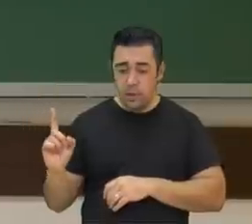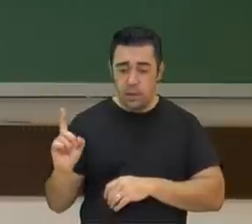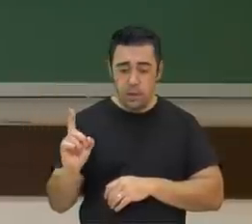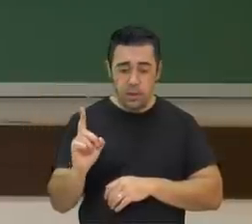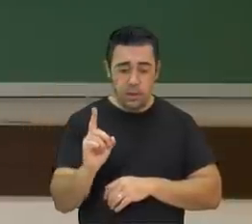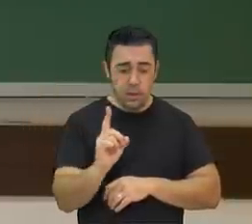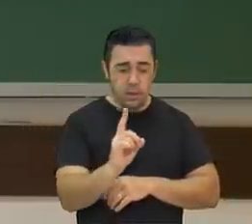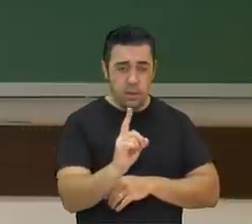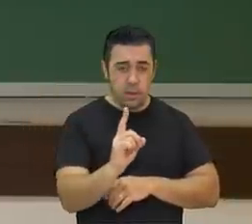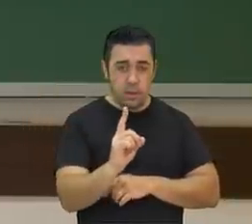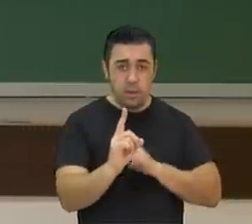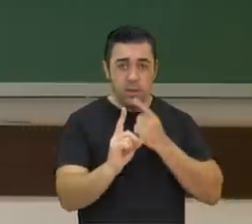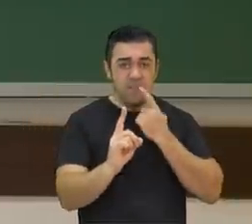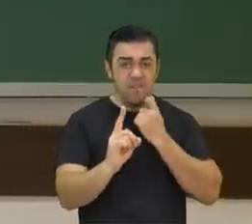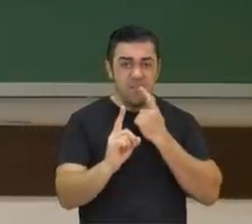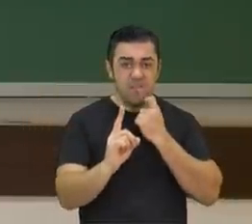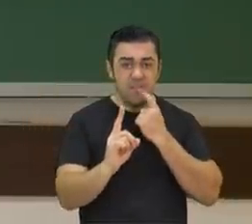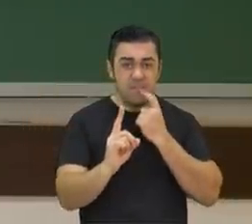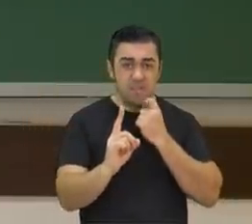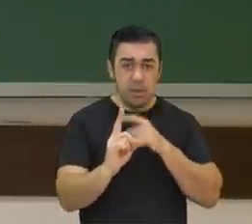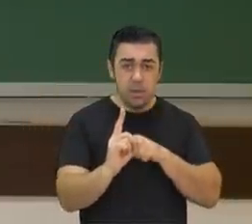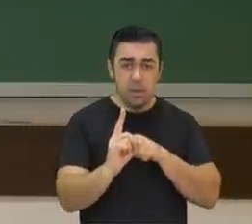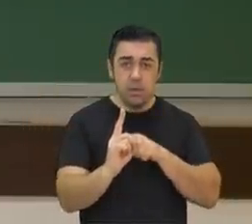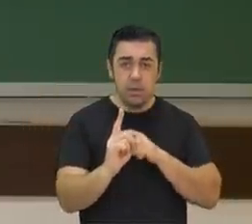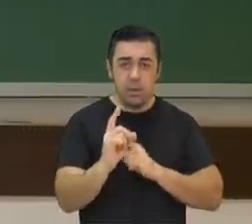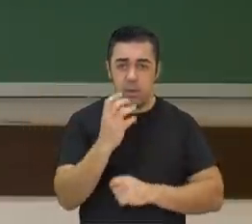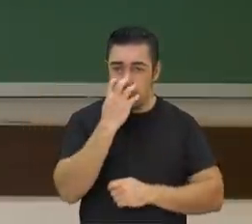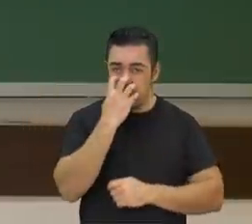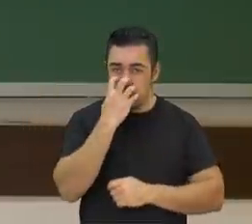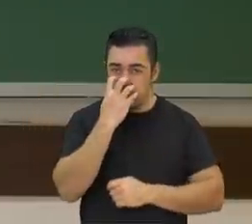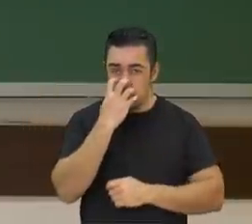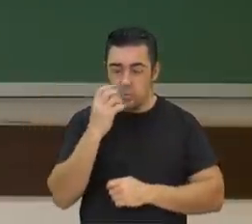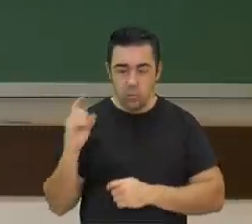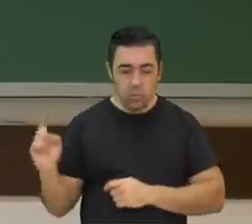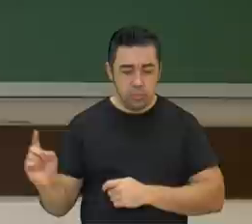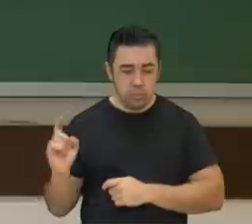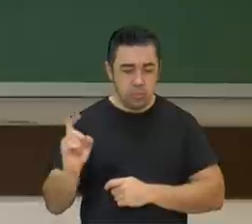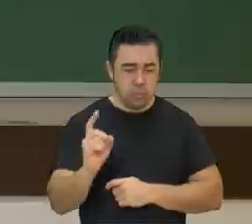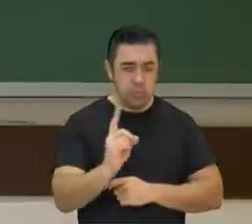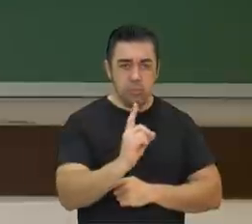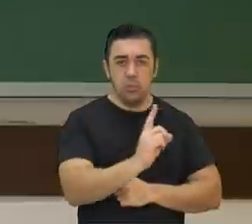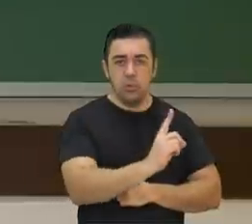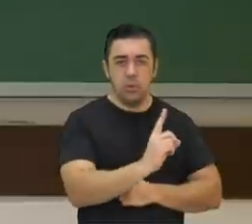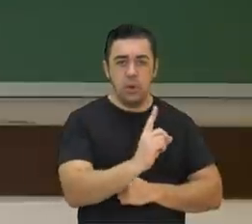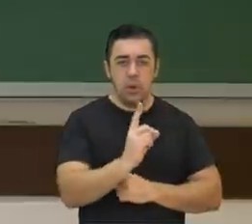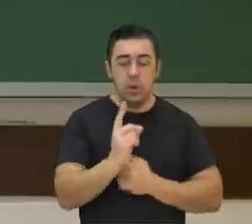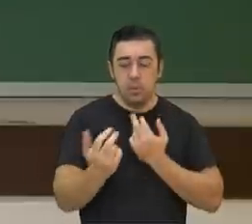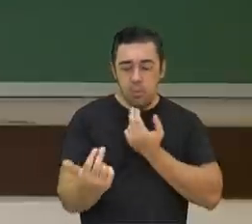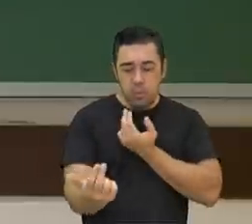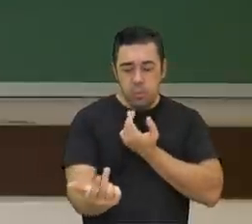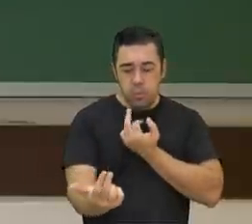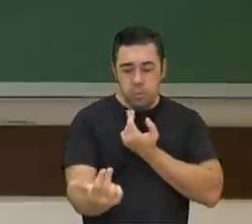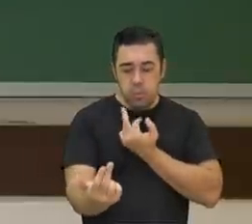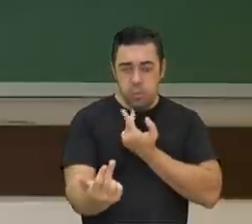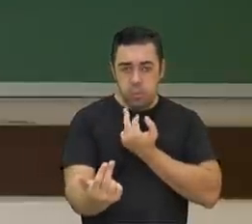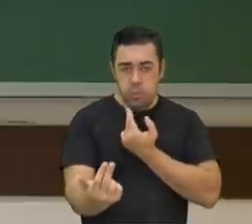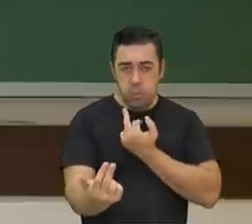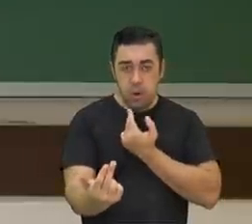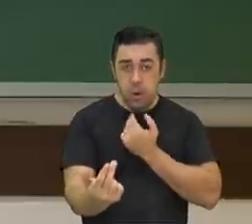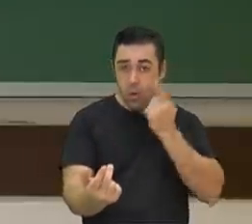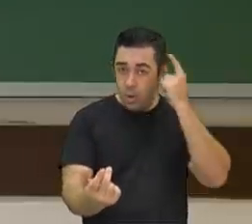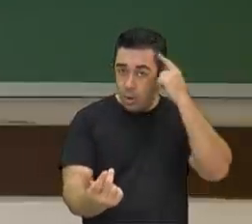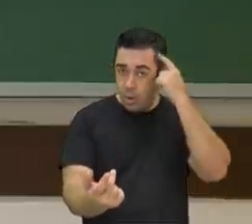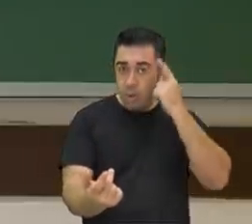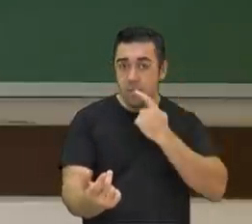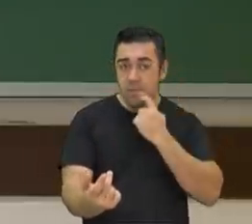cachorro também é ruivo, é um basset, né? Ele é ruivo, tem os cabelos ruivos, assim como ela também tem os cabelos ruivos. Então, os olhares deles se